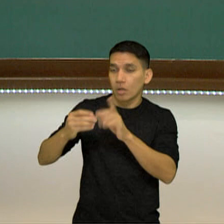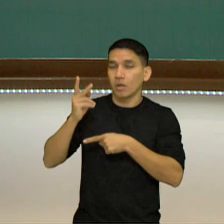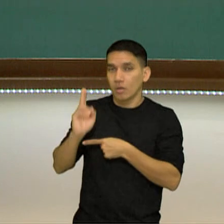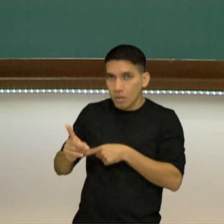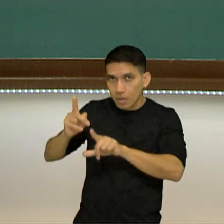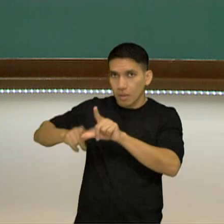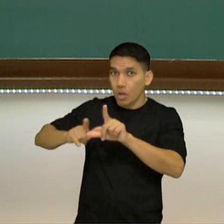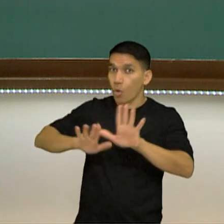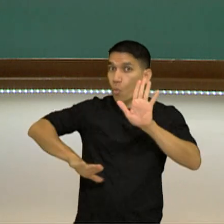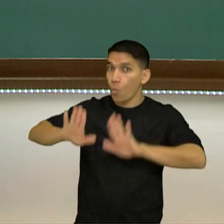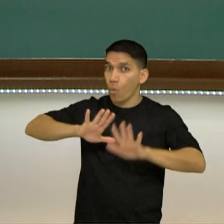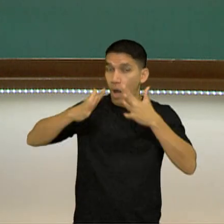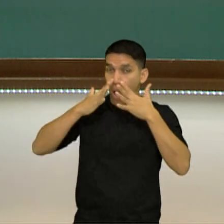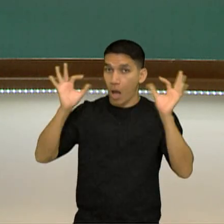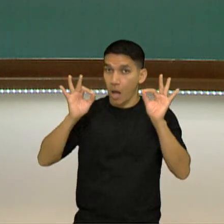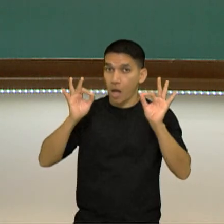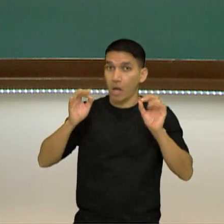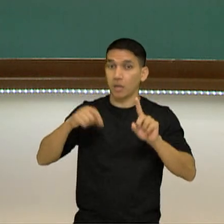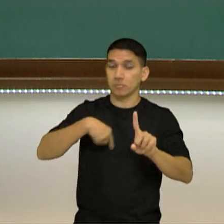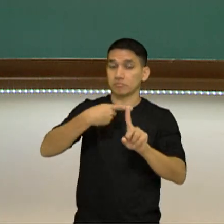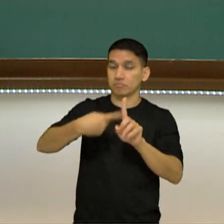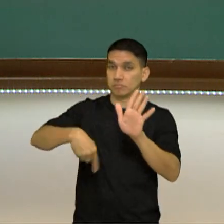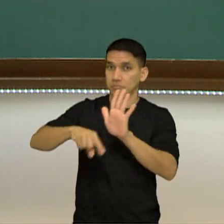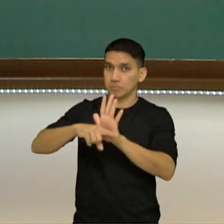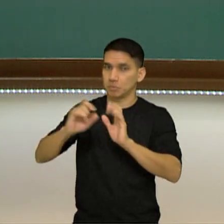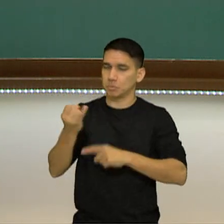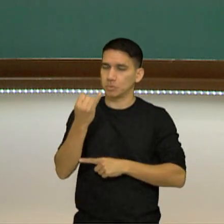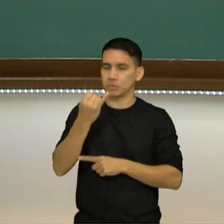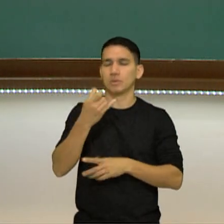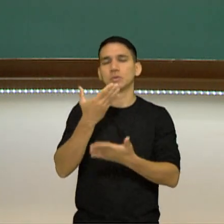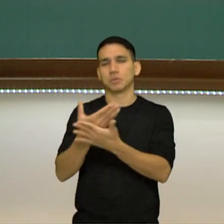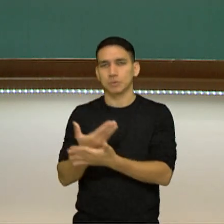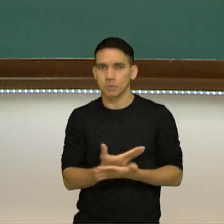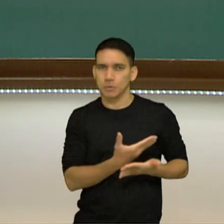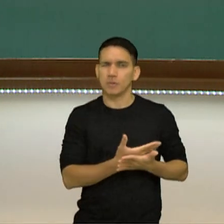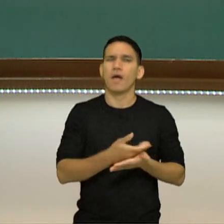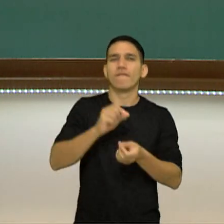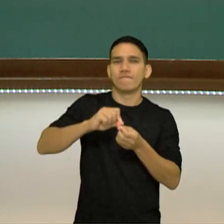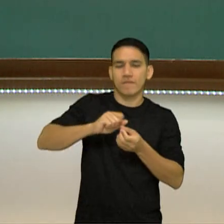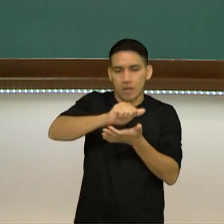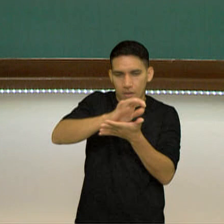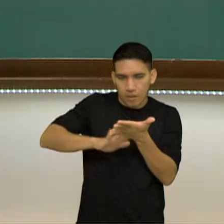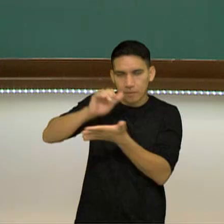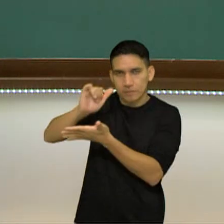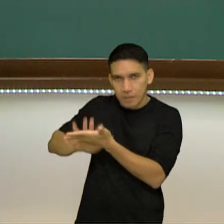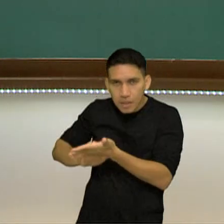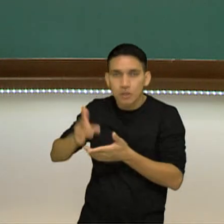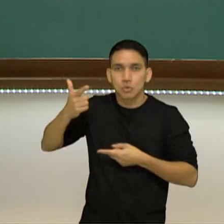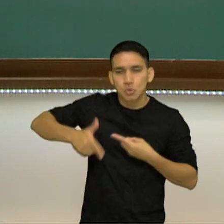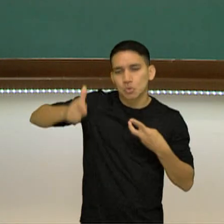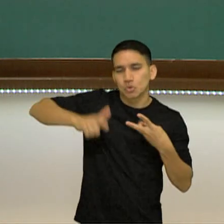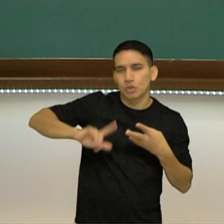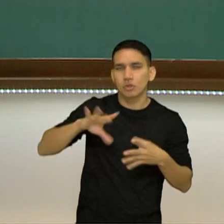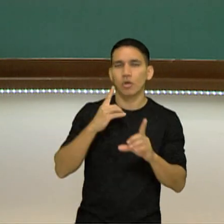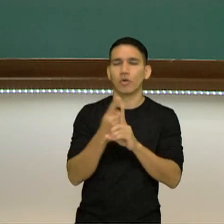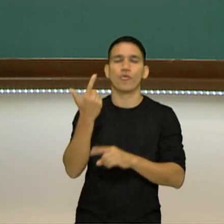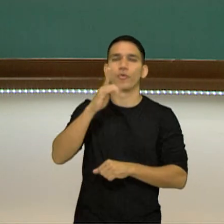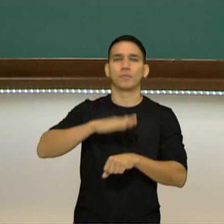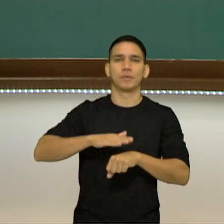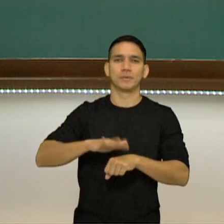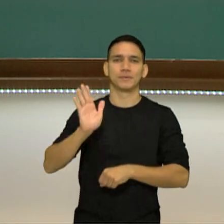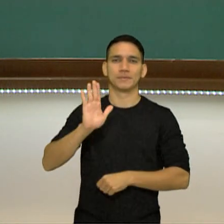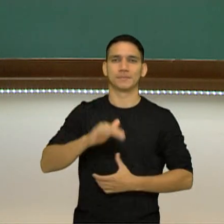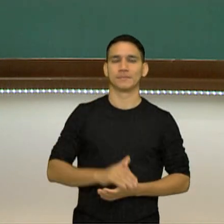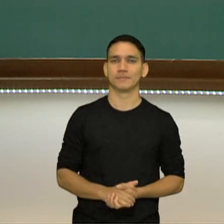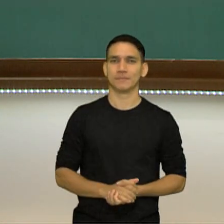cuidado para reflexão que isso é importante Estude bastante e faça os exercícios tá a gente se encontra numa